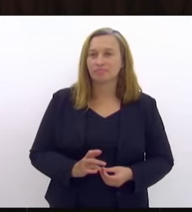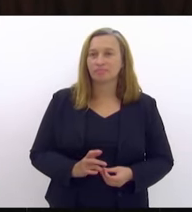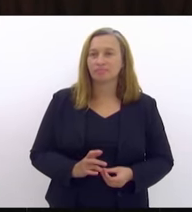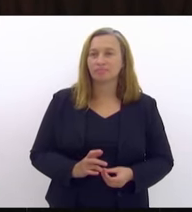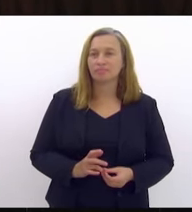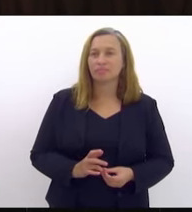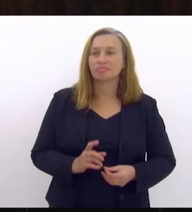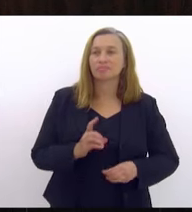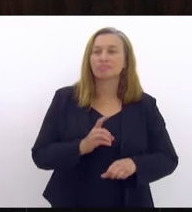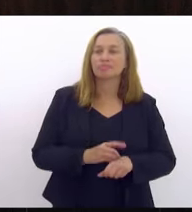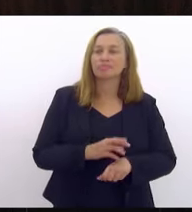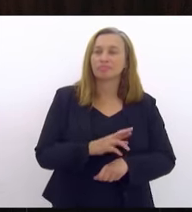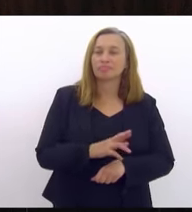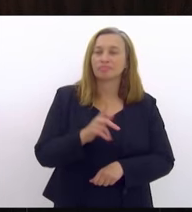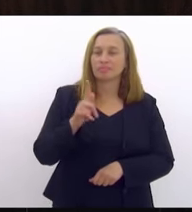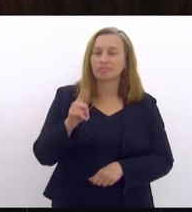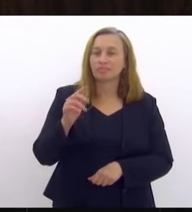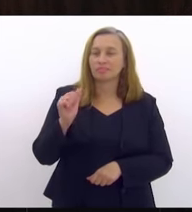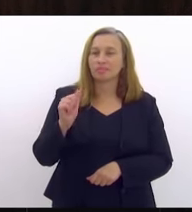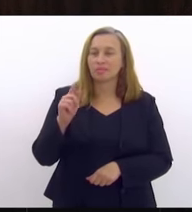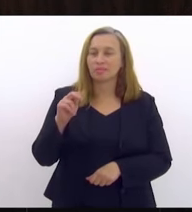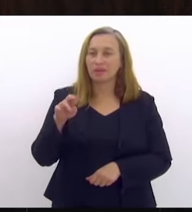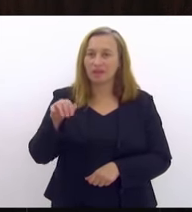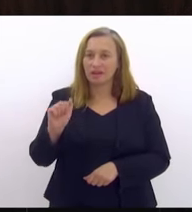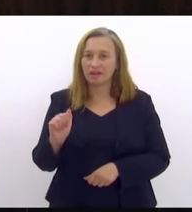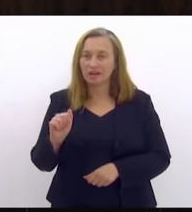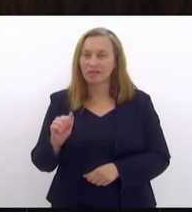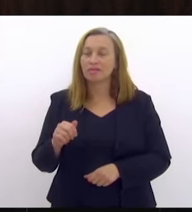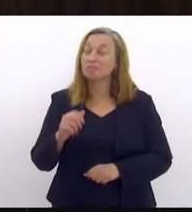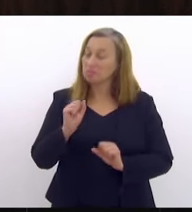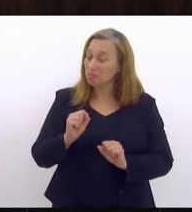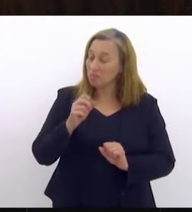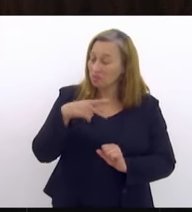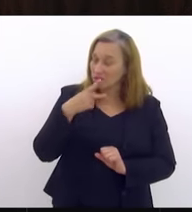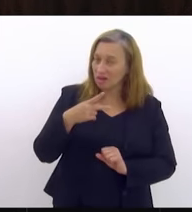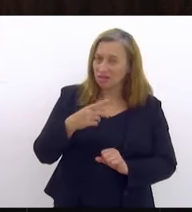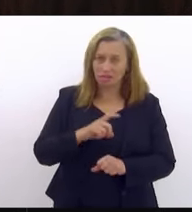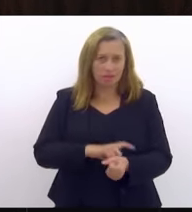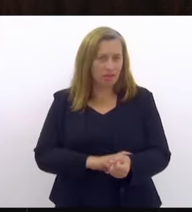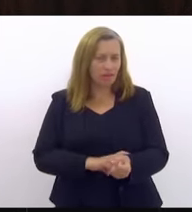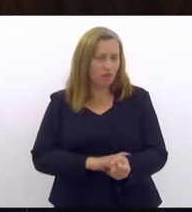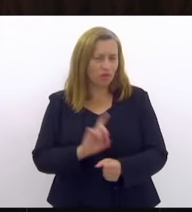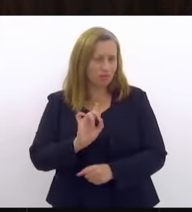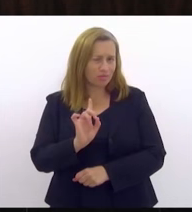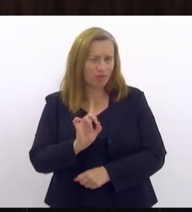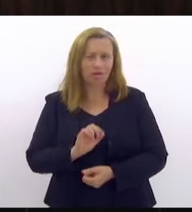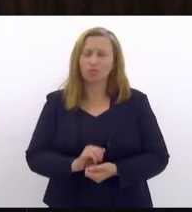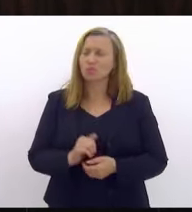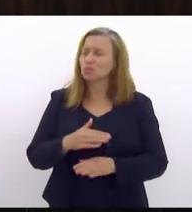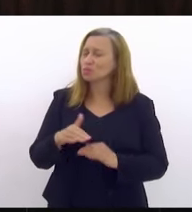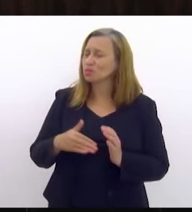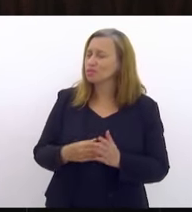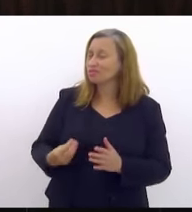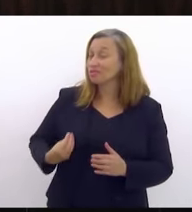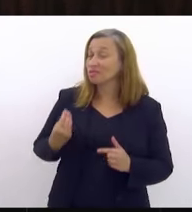Doutora Gabriela, fique à vontade, a palavra é sua, não precisa ficar nervosa, estão todos aqui